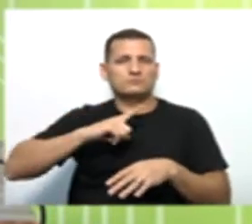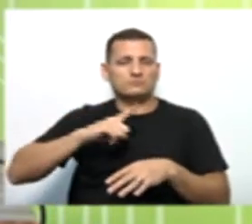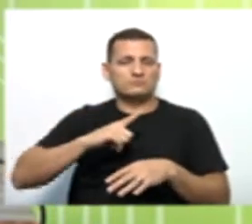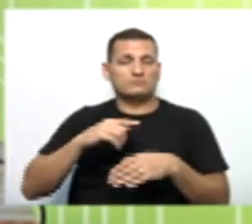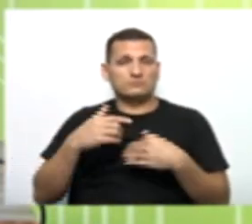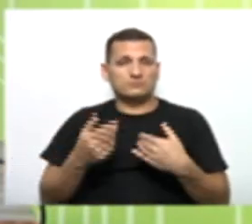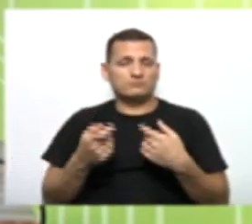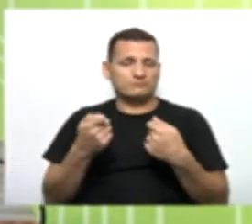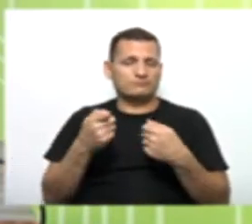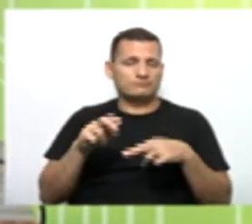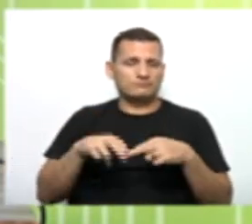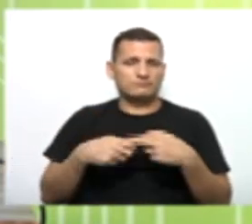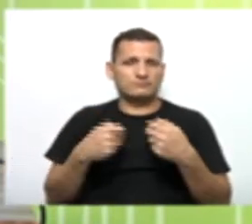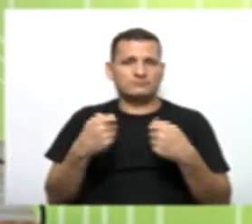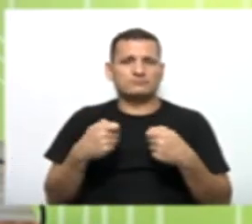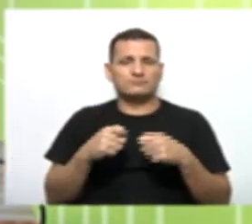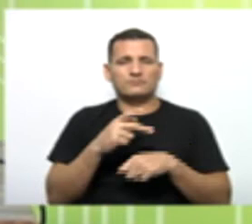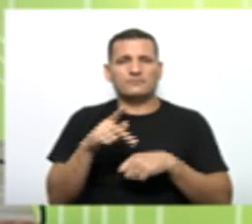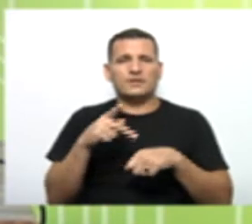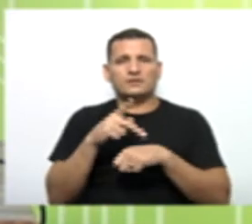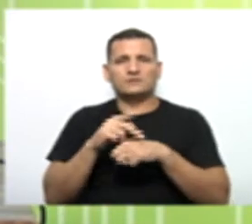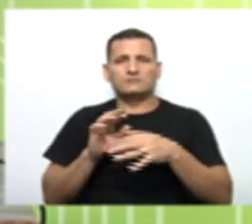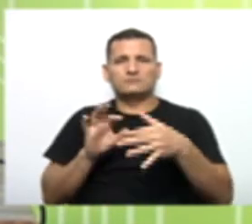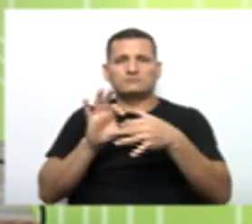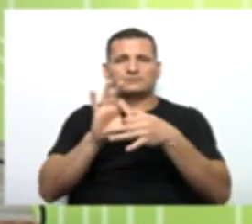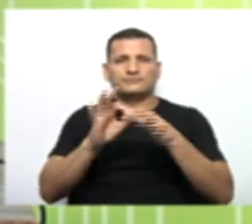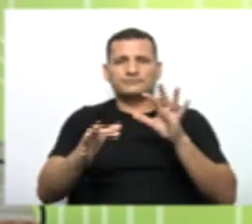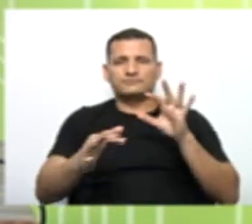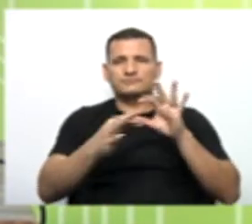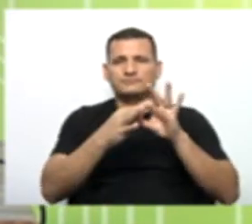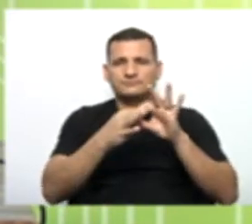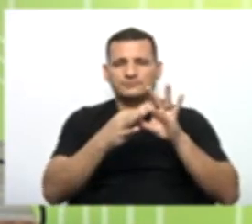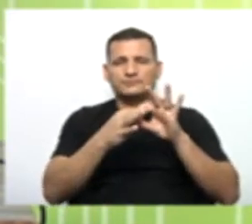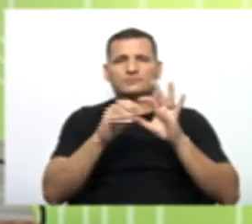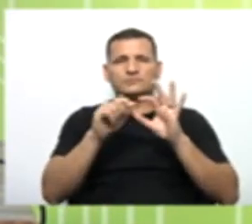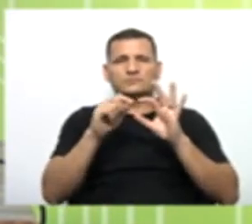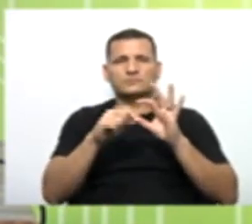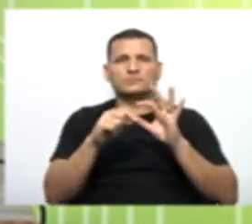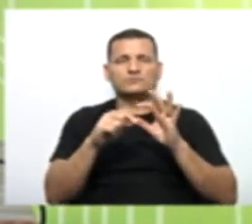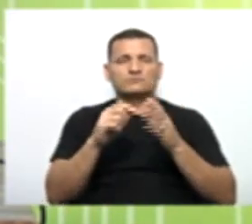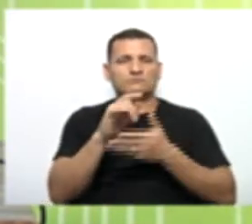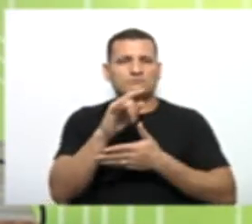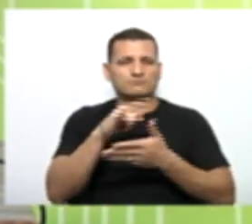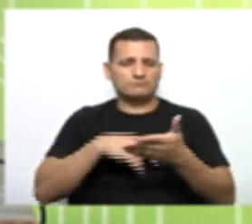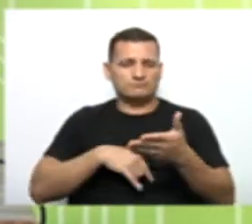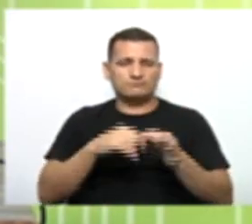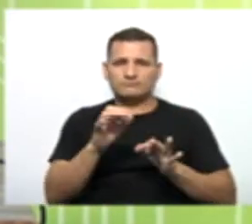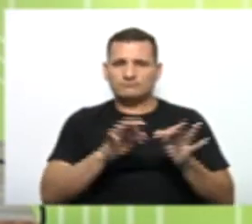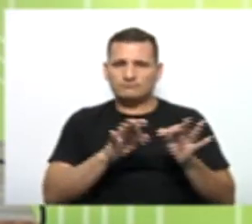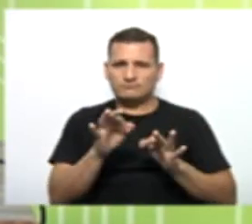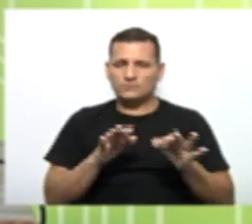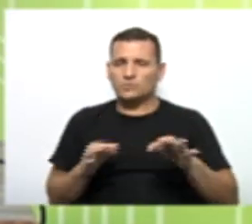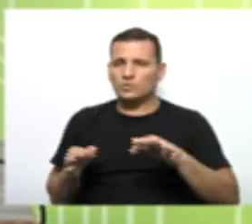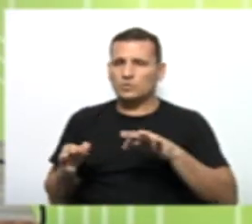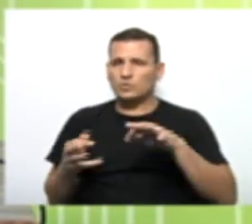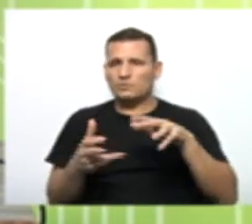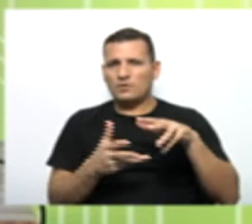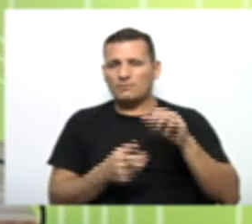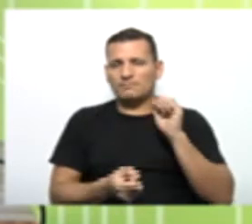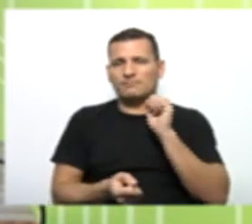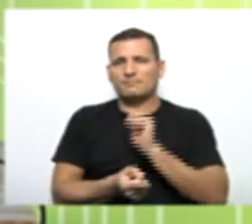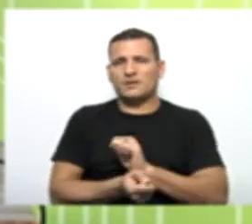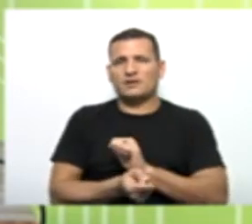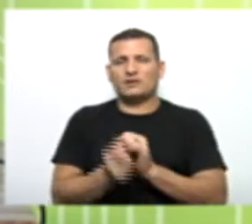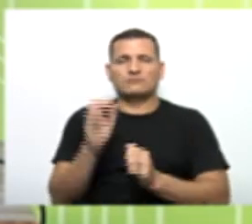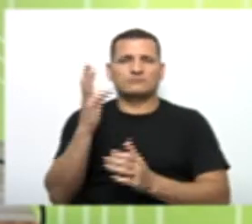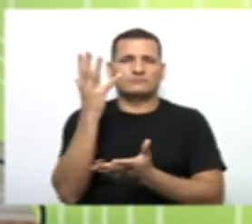juntassem para construir um plano global para frear a degradação ambiental. E para isso, eles fizeram